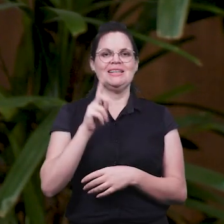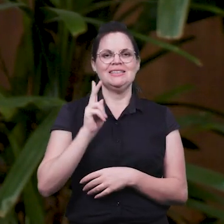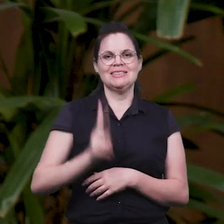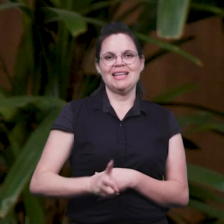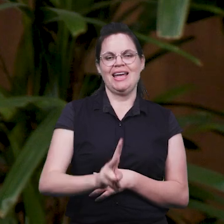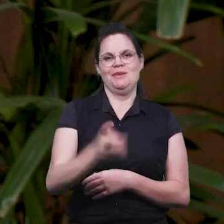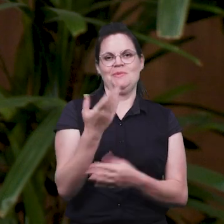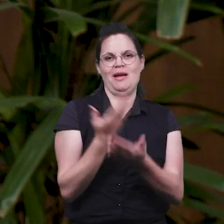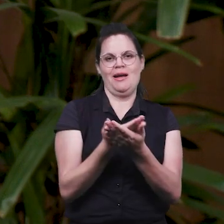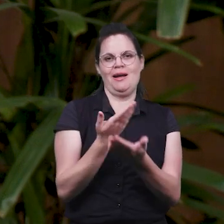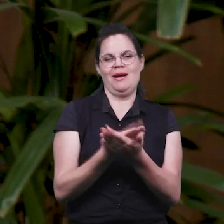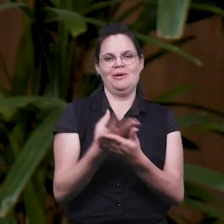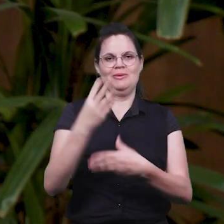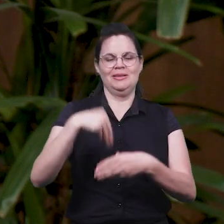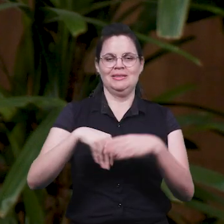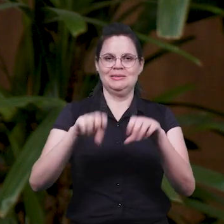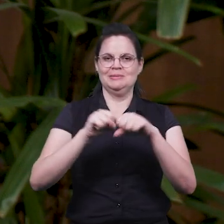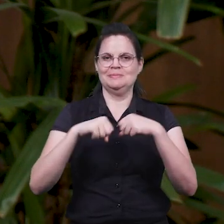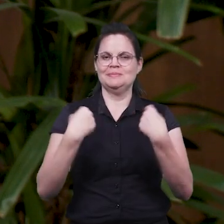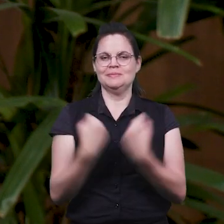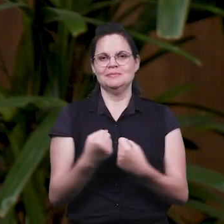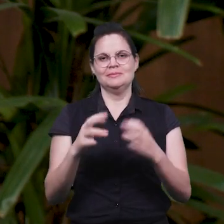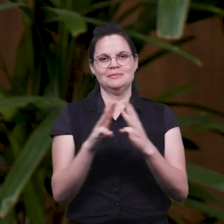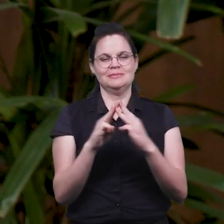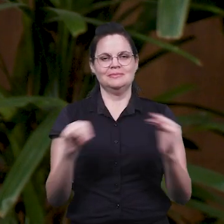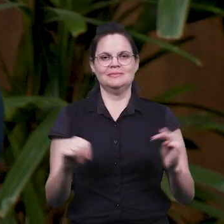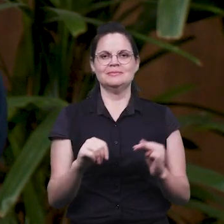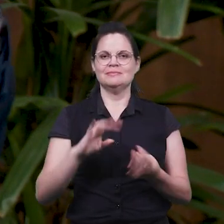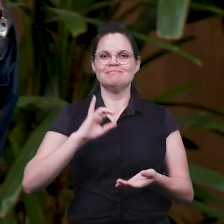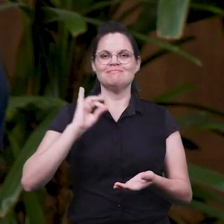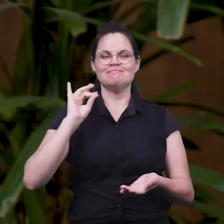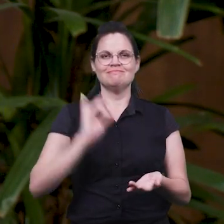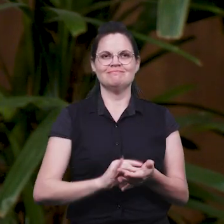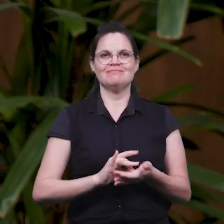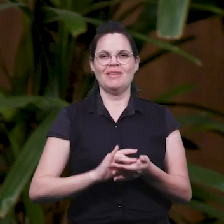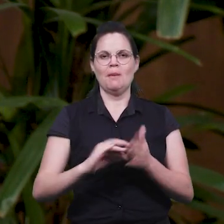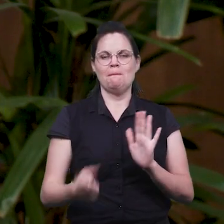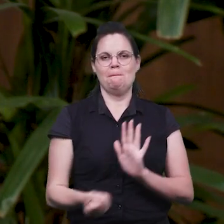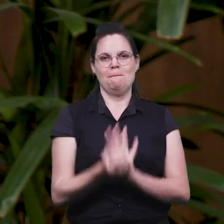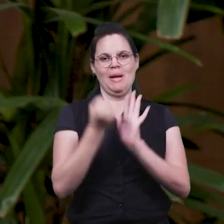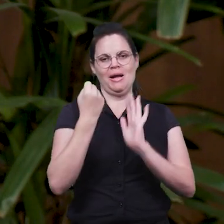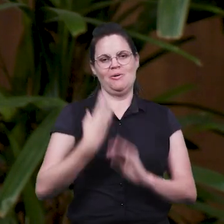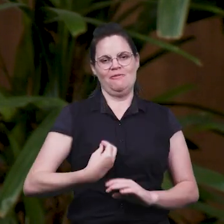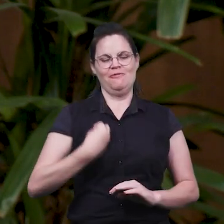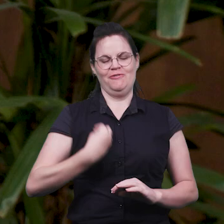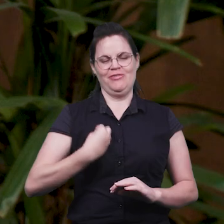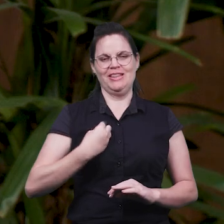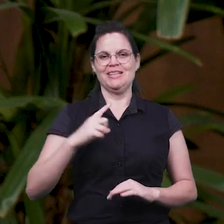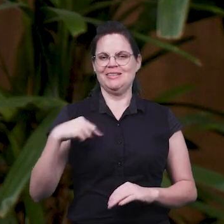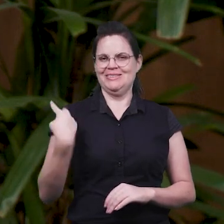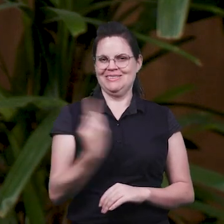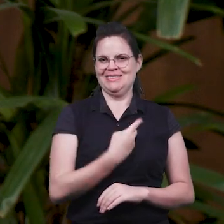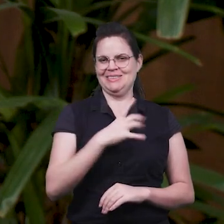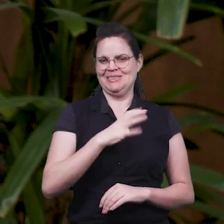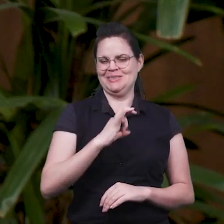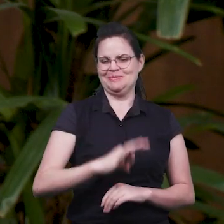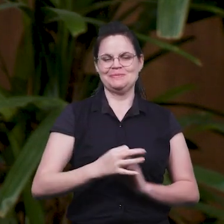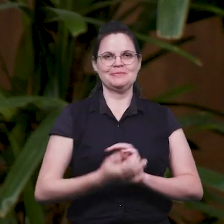ministrando nos nossos seminários e realmente marcou, portanto, a nossa vida.